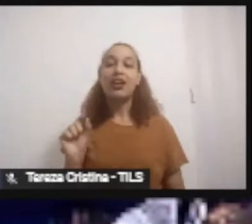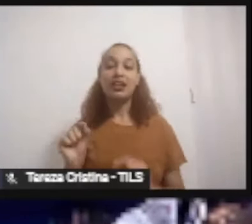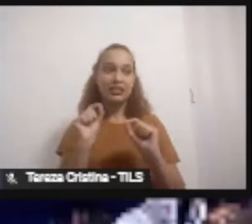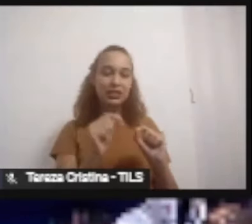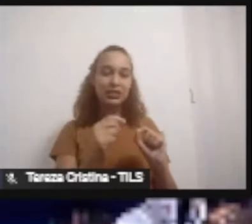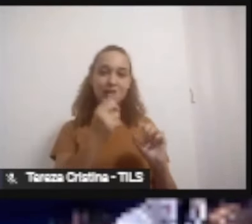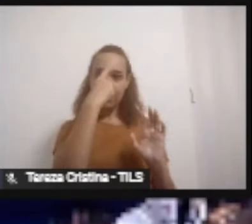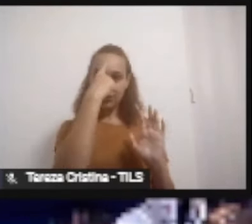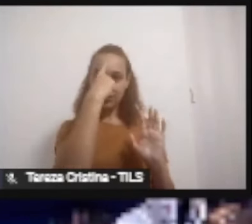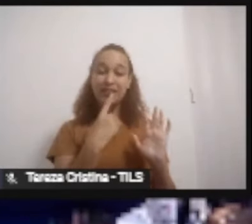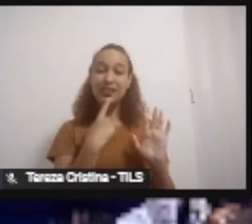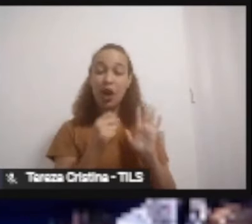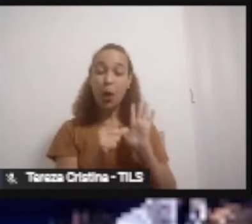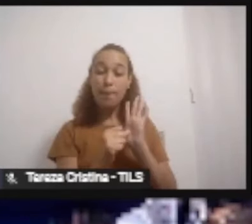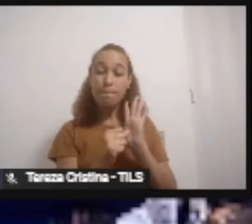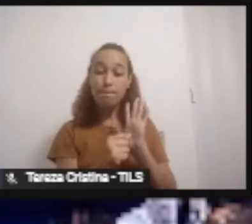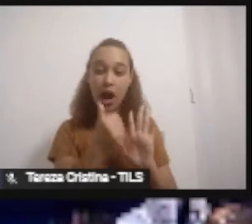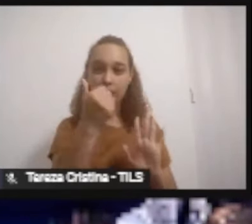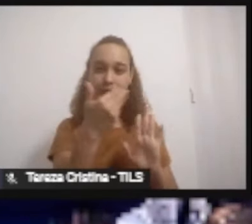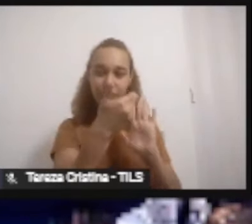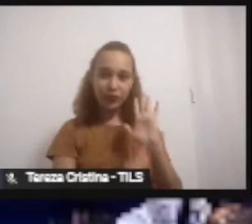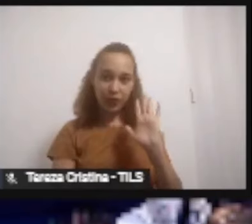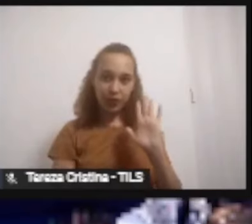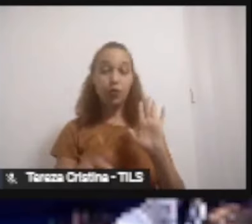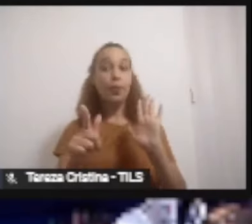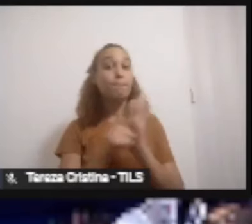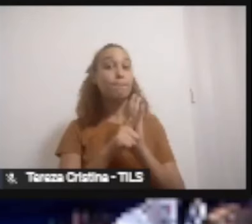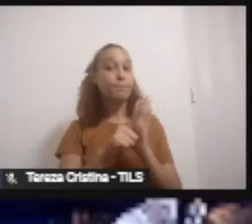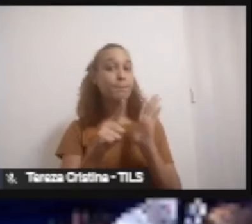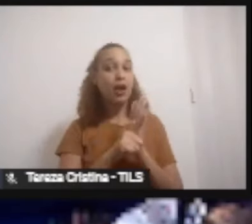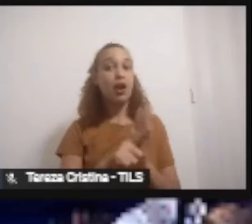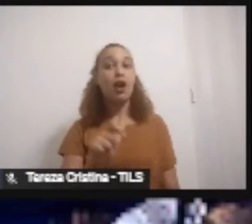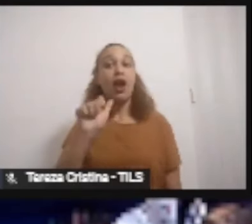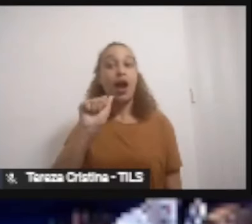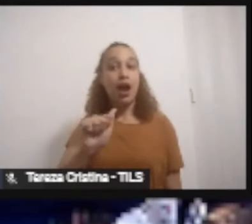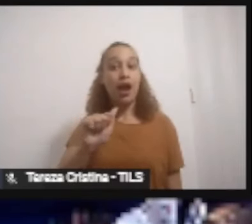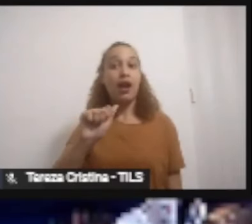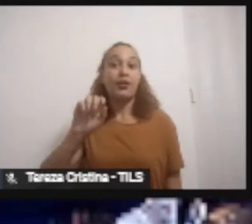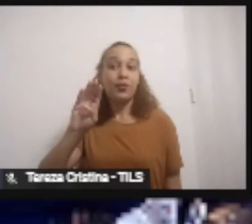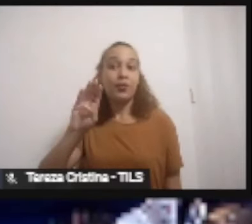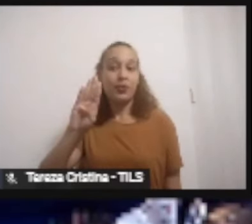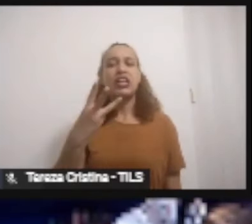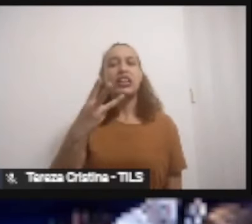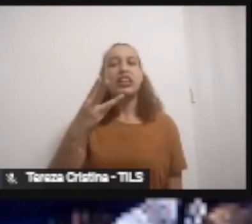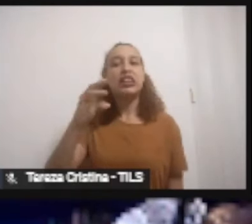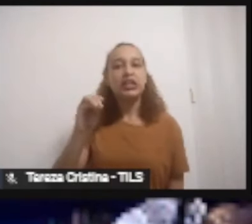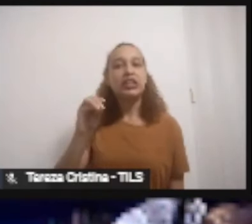no tamanho de um papel A4, que é 30 centímetros por 21.